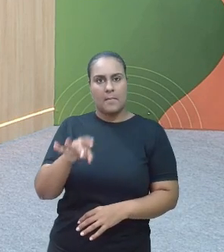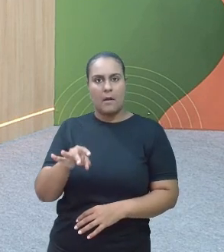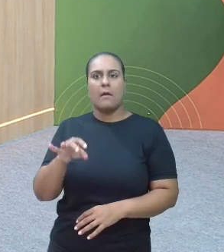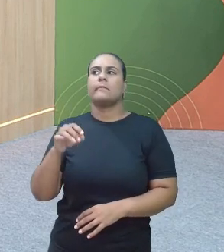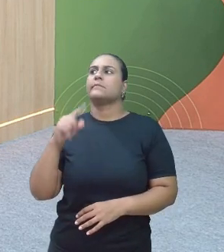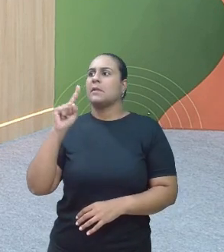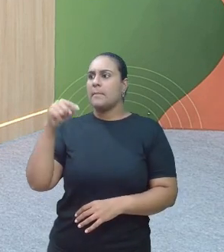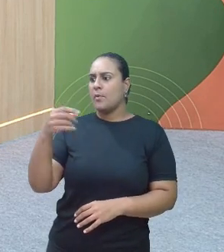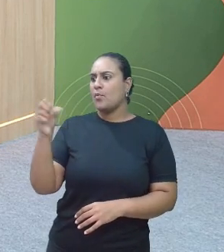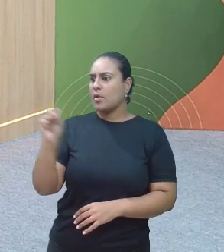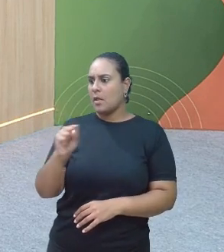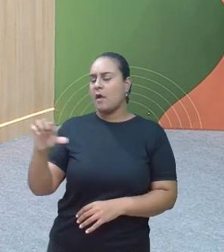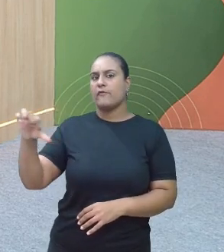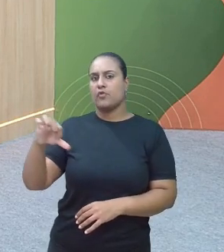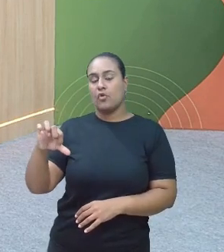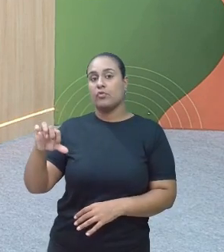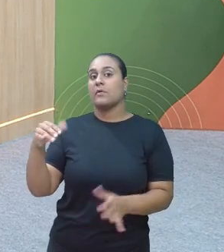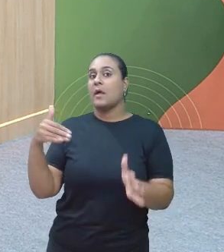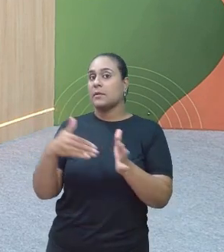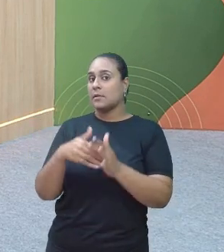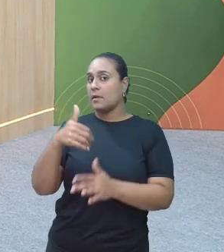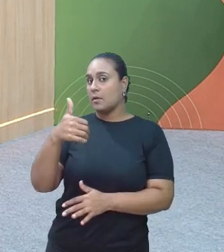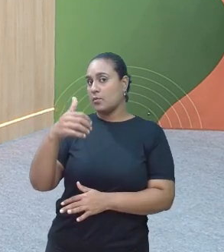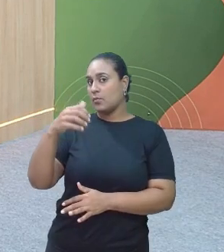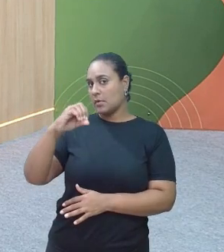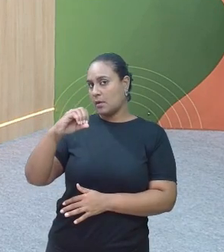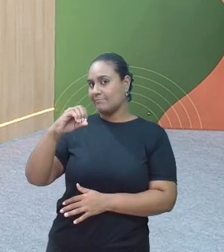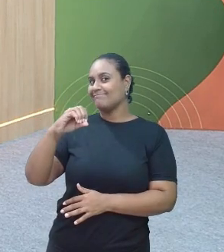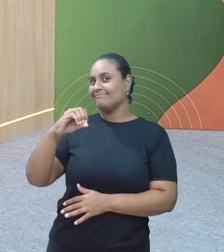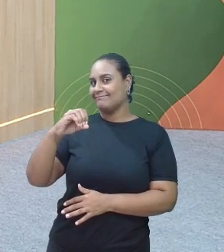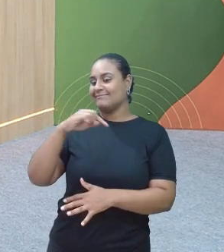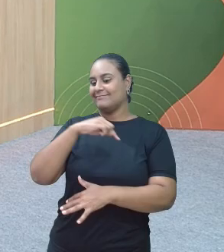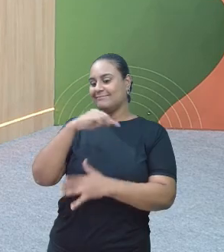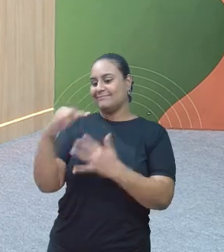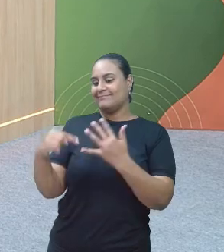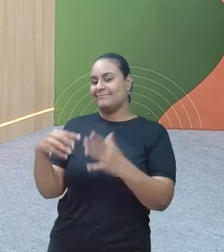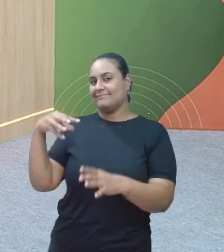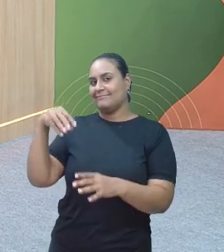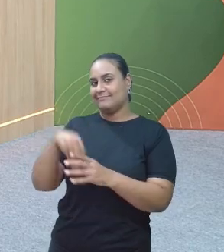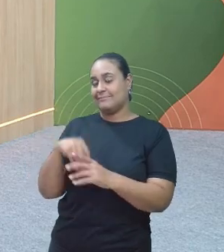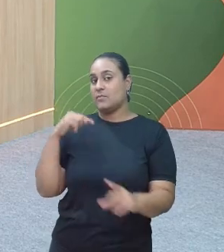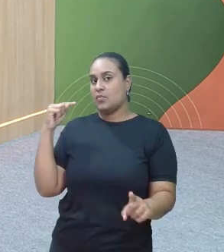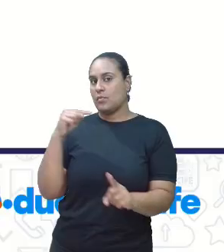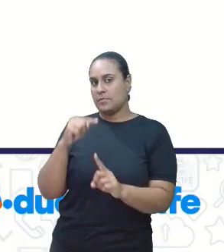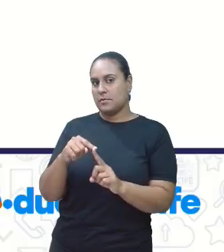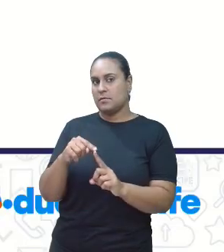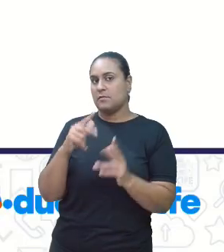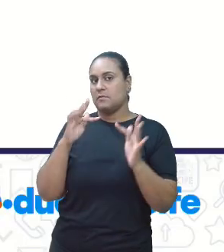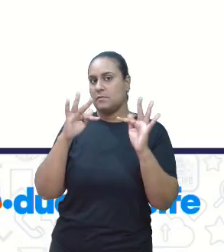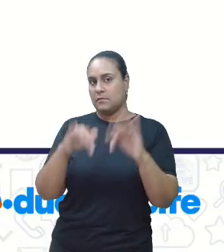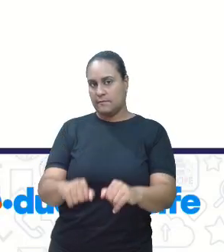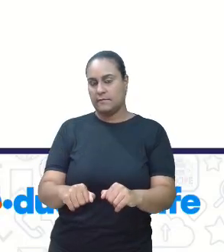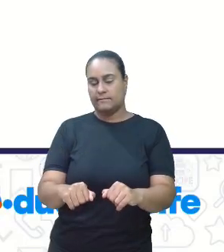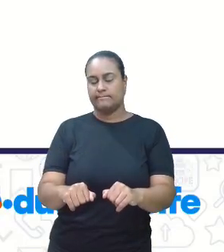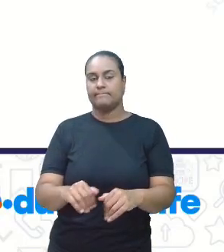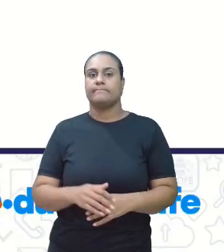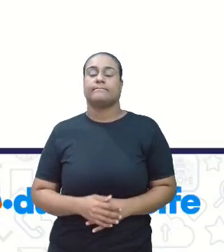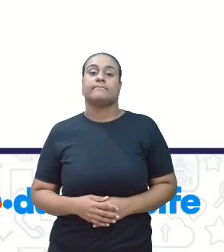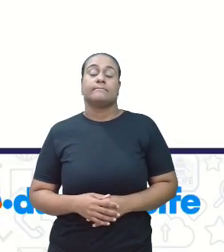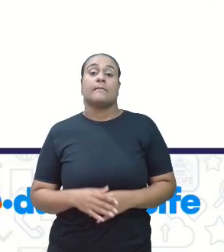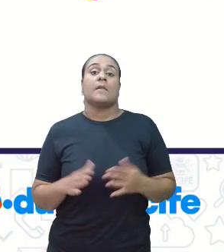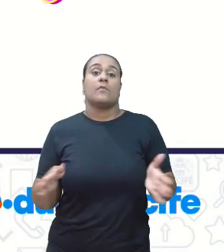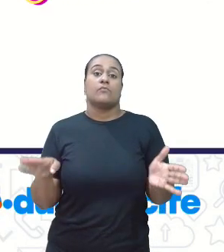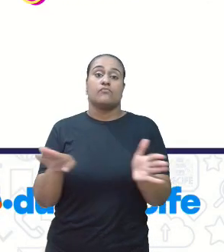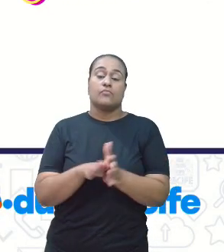para o 8º, para o 9º e, por fim, chego no 10º, que é o meu objetivo, tá certo? Chegando no 6º